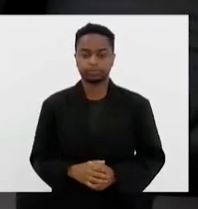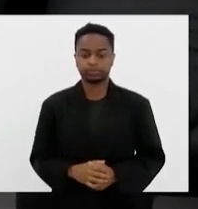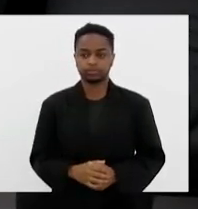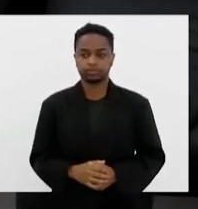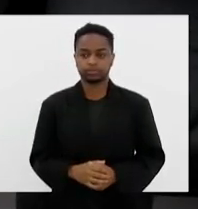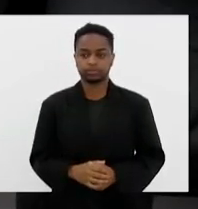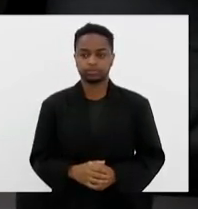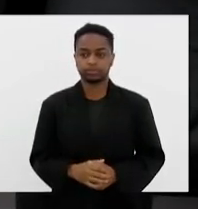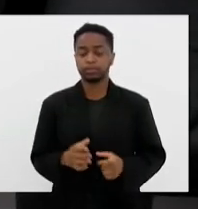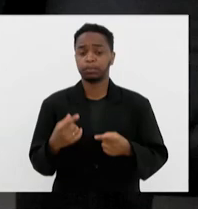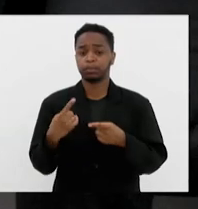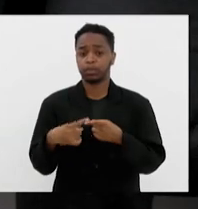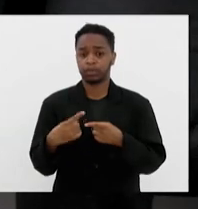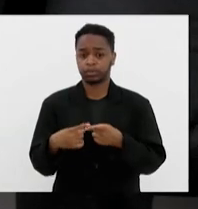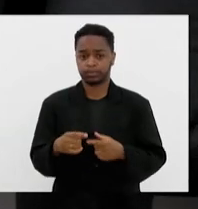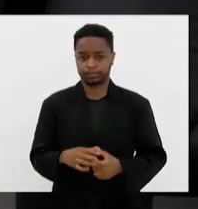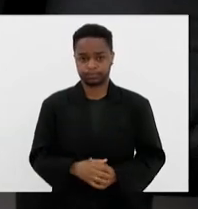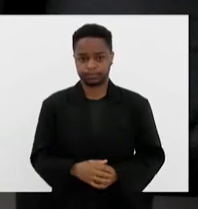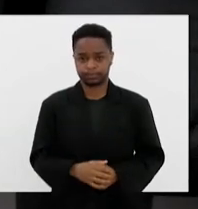por quê?